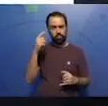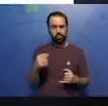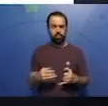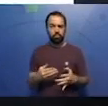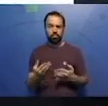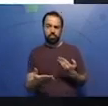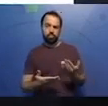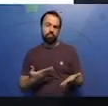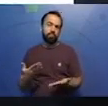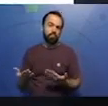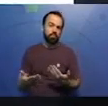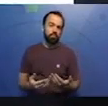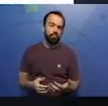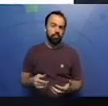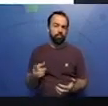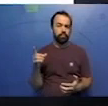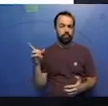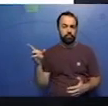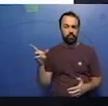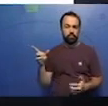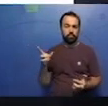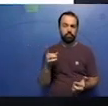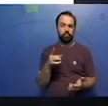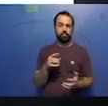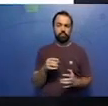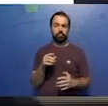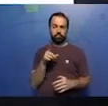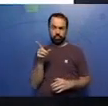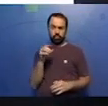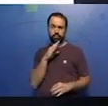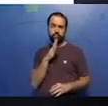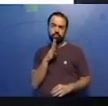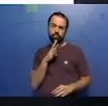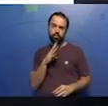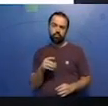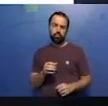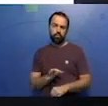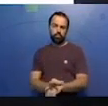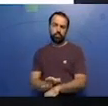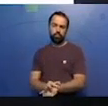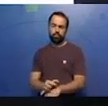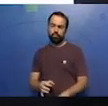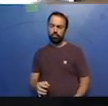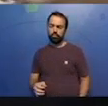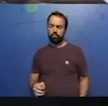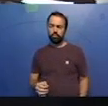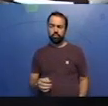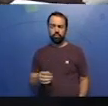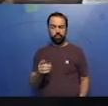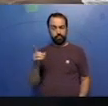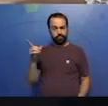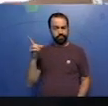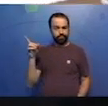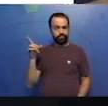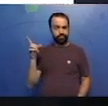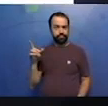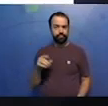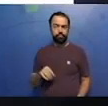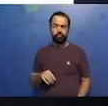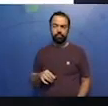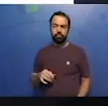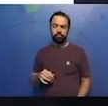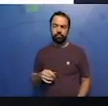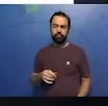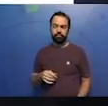Você sabe como se chamam os tipos de relógio abaixo? Olha bem esse daqui, ó. Nós já vimos em vários